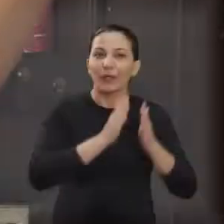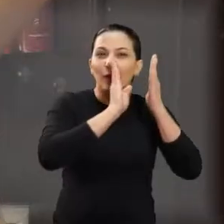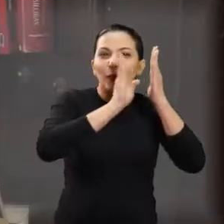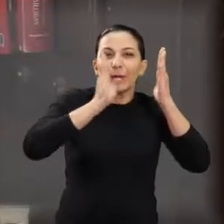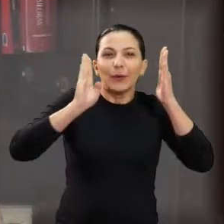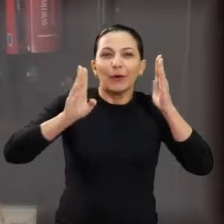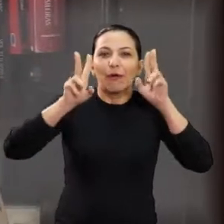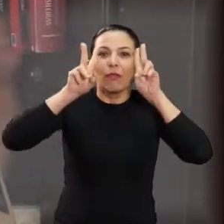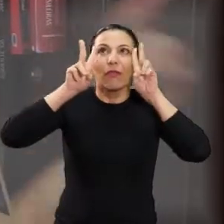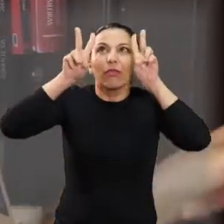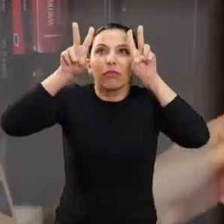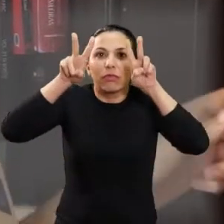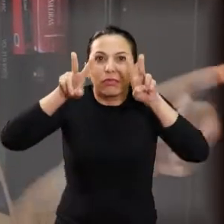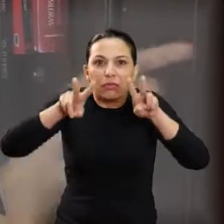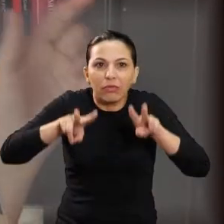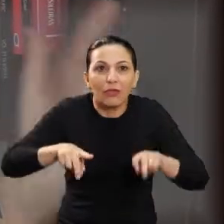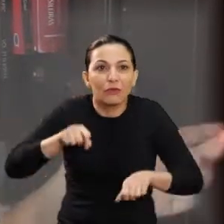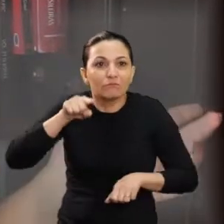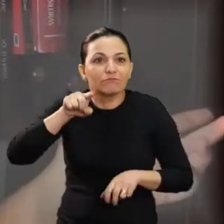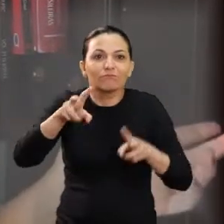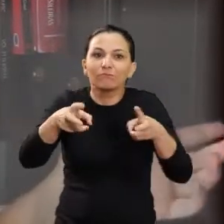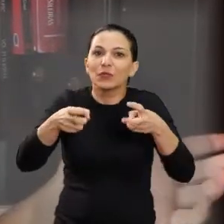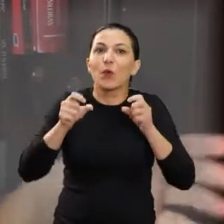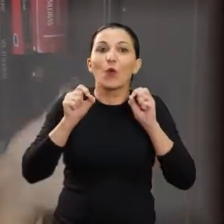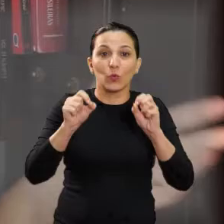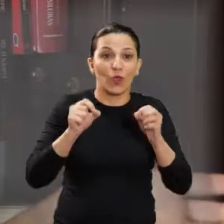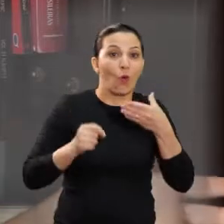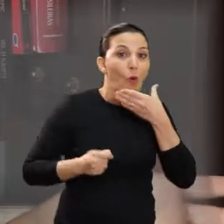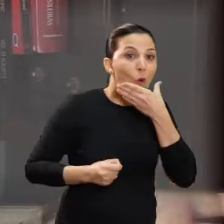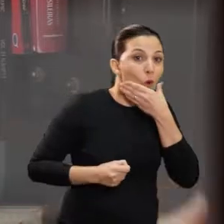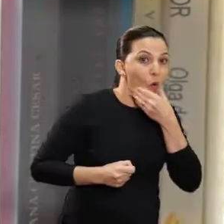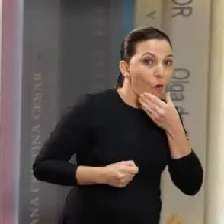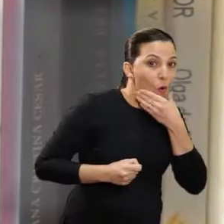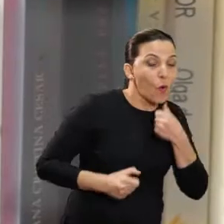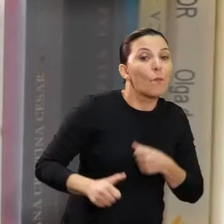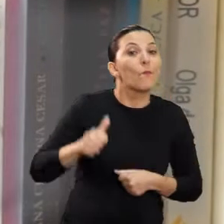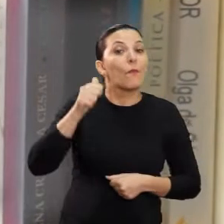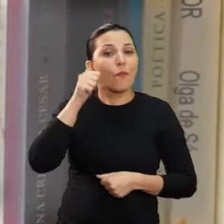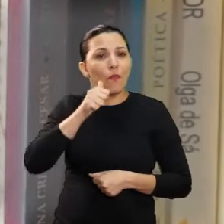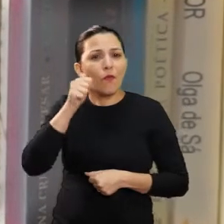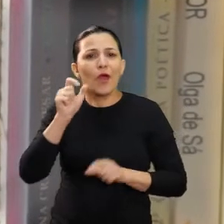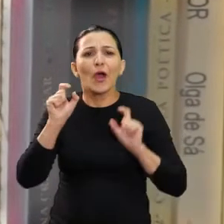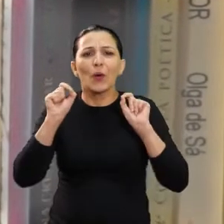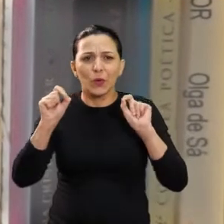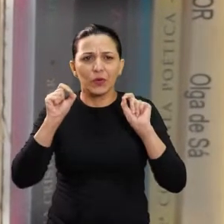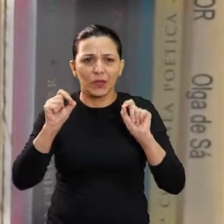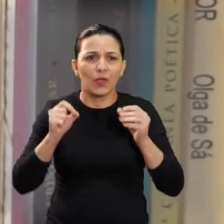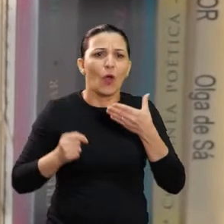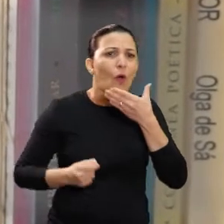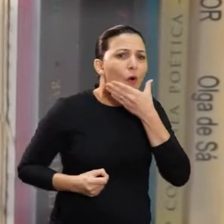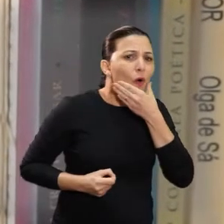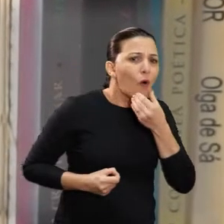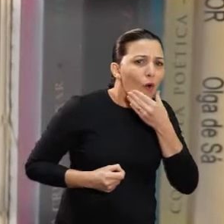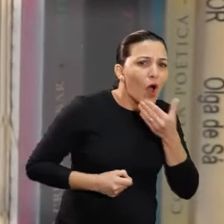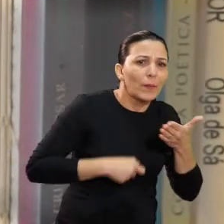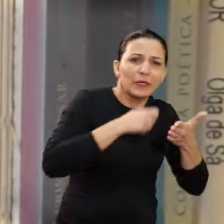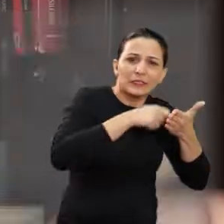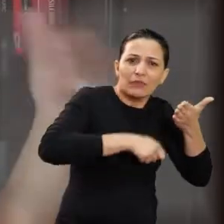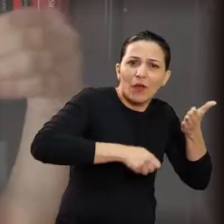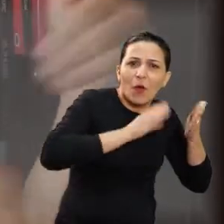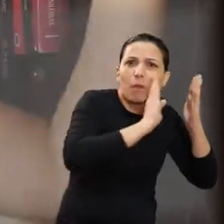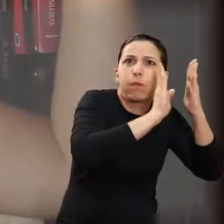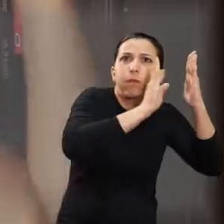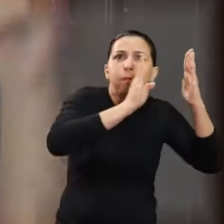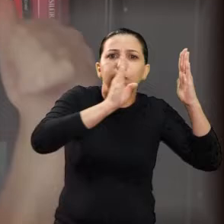Se você olhar uma biblioteca, por exemplo, você vai encontrar muito mais nomes de homens do que de mulheres.